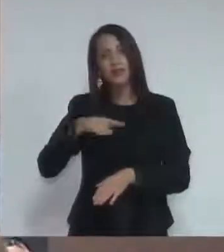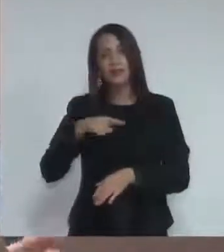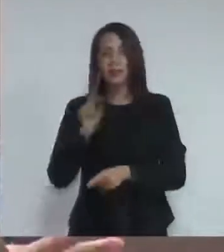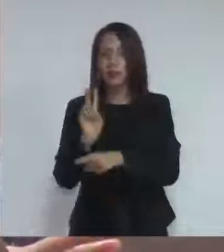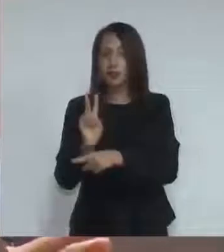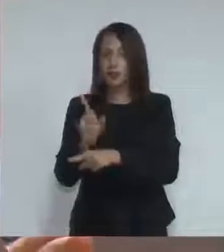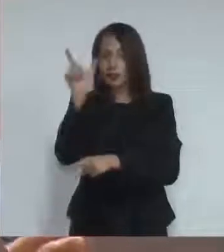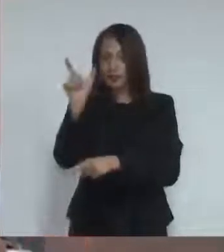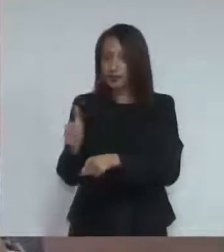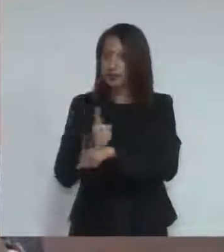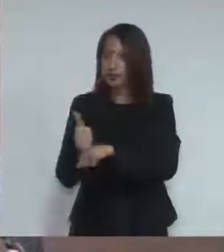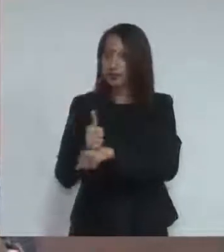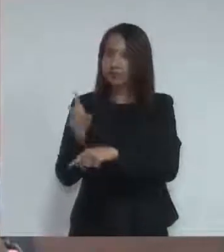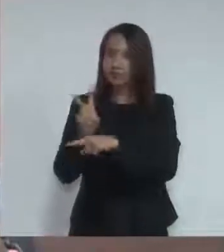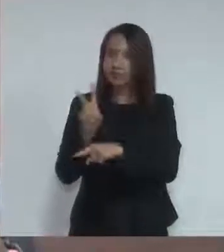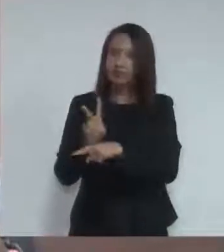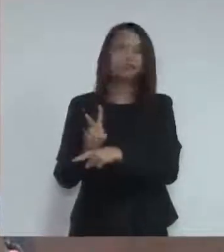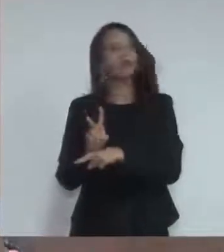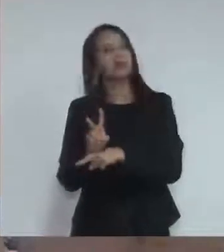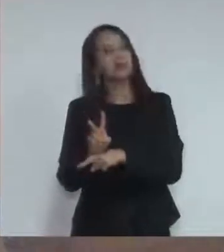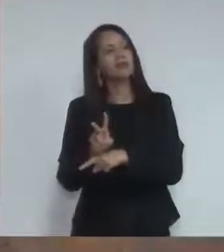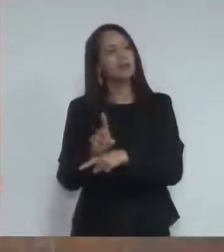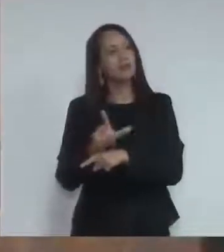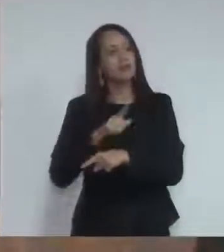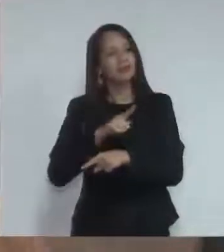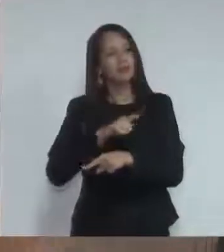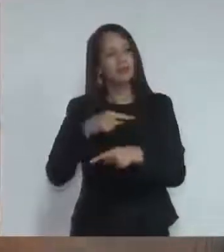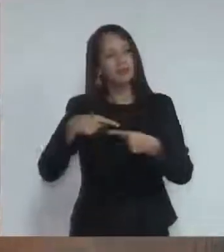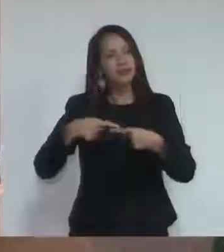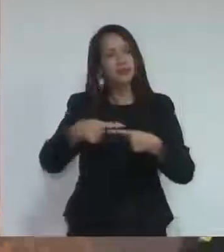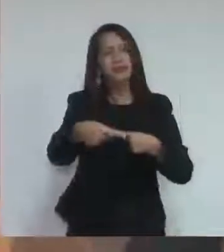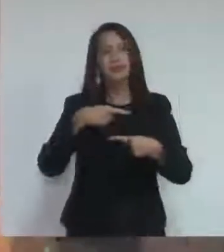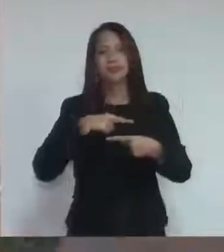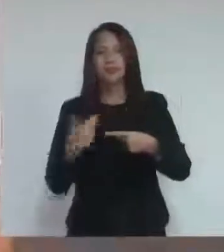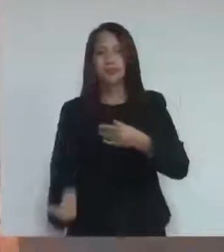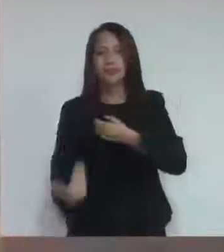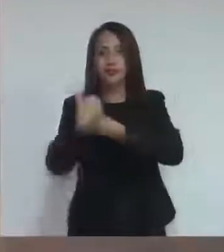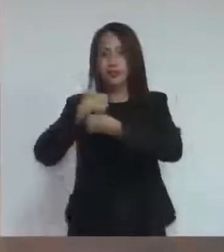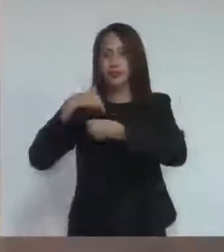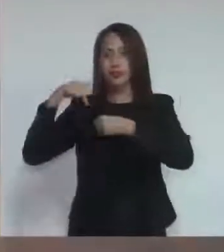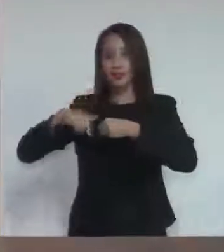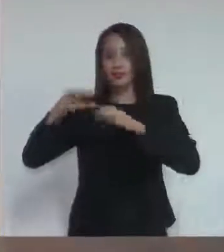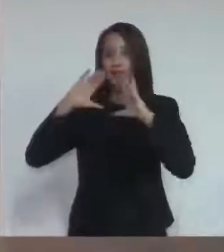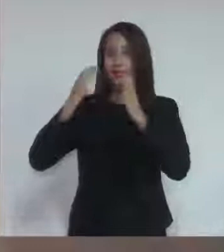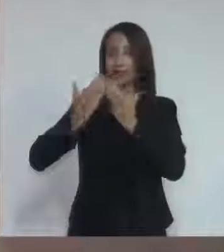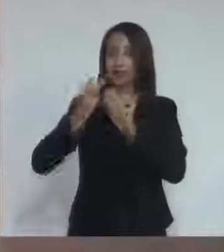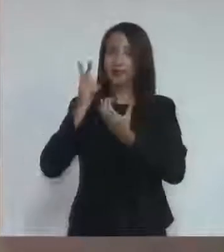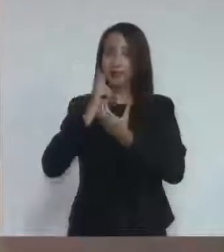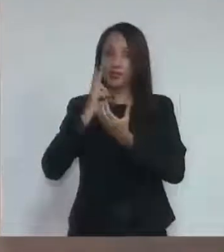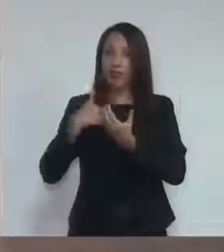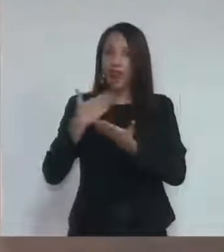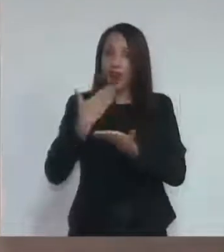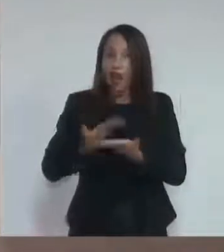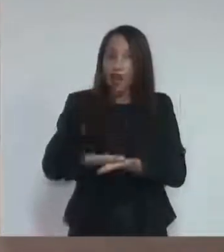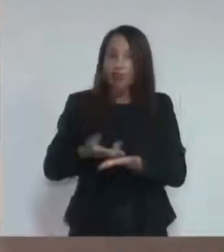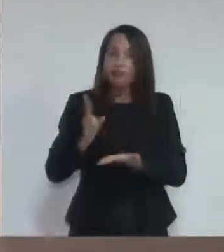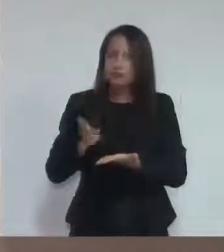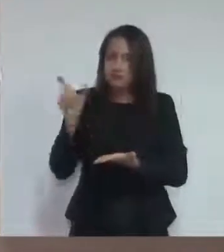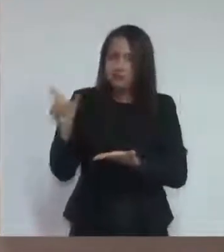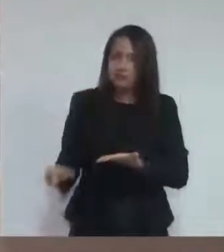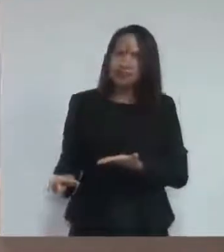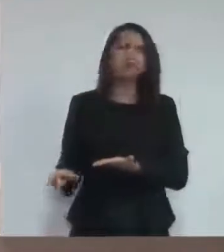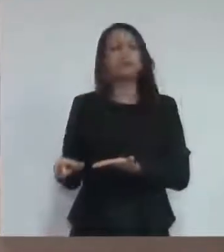surpresa? Nessa semana, né, algumas mães se manifestaram, vieram aqui nessa casa, e aí, pasmem, mesmo as crianças